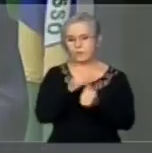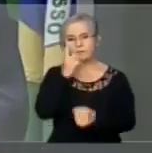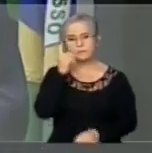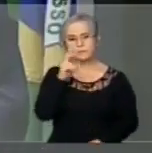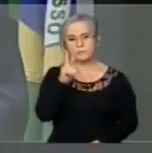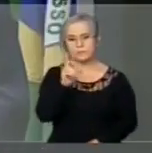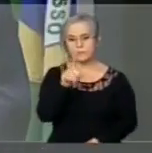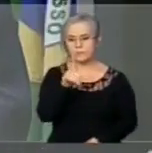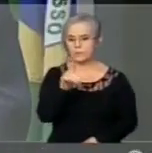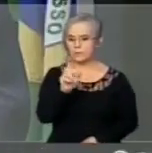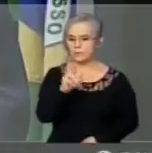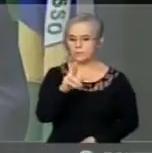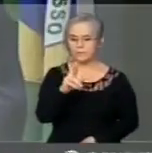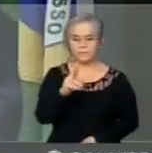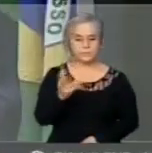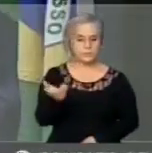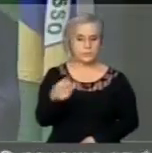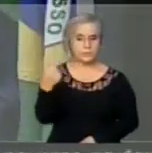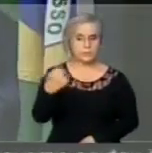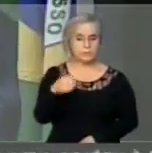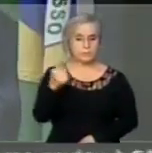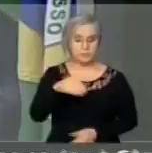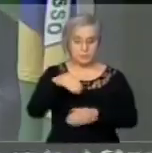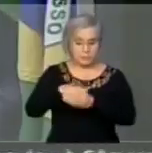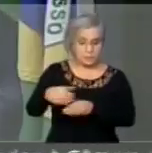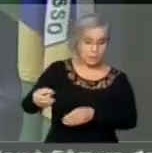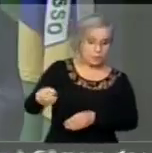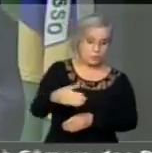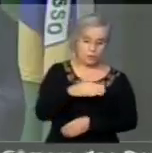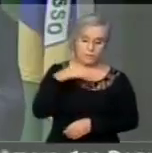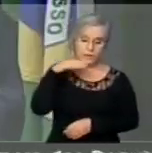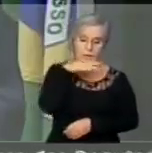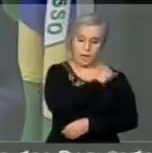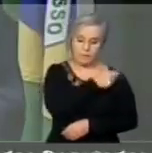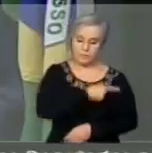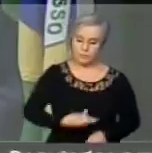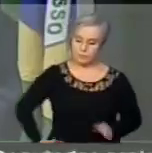deputado Valdir Maranhão. É necessária uma nova eleição para